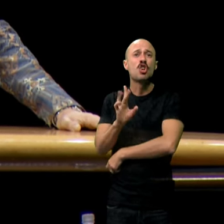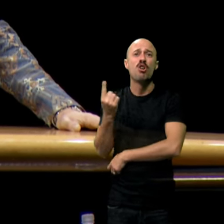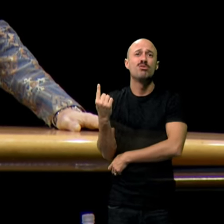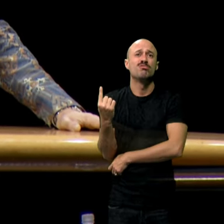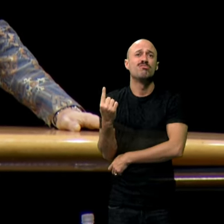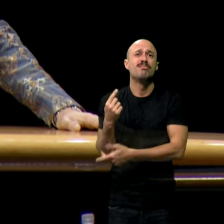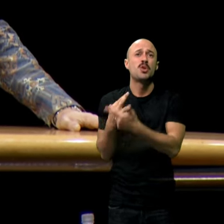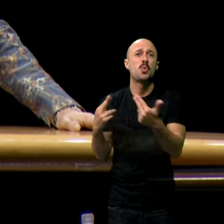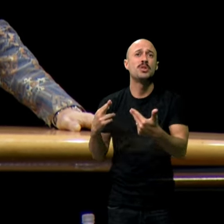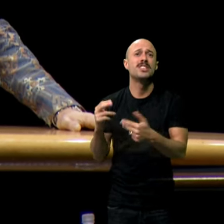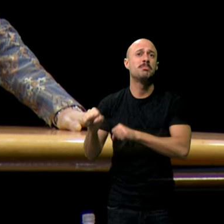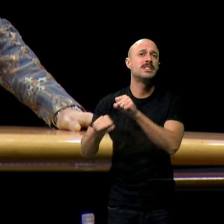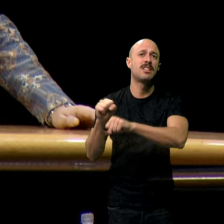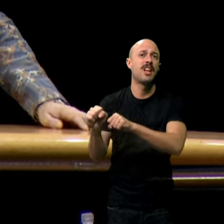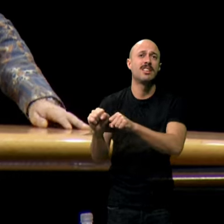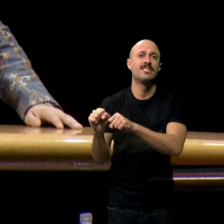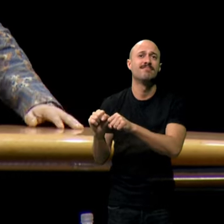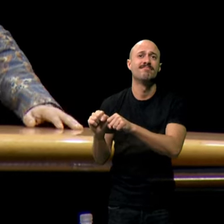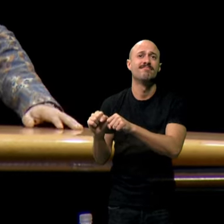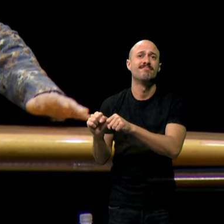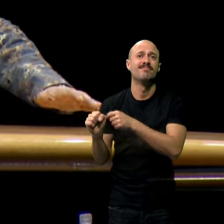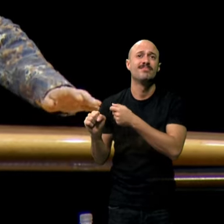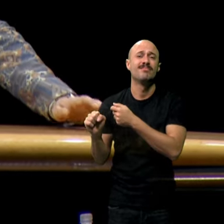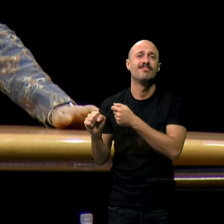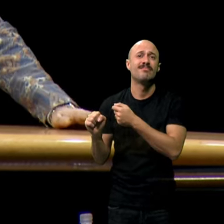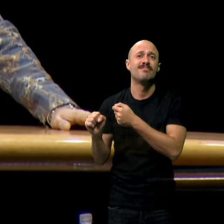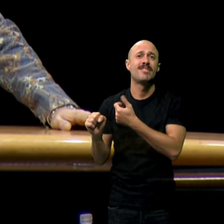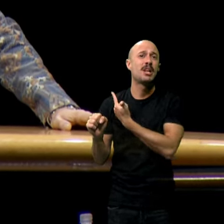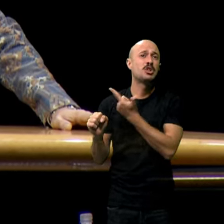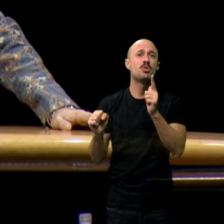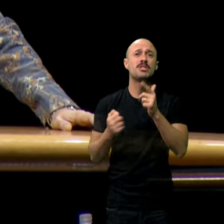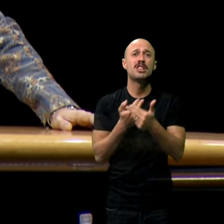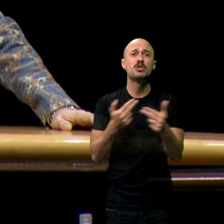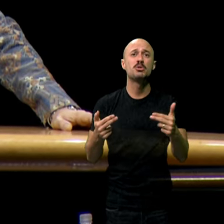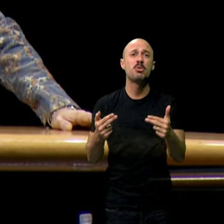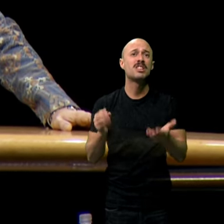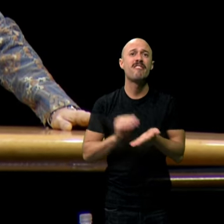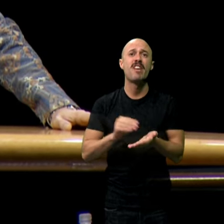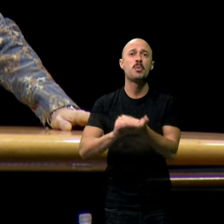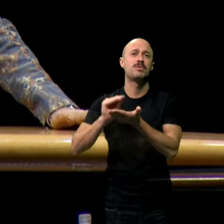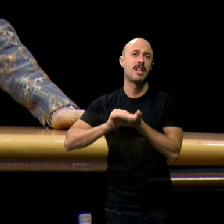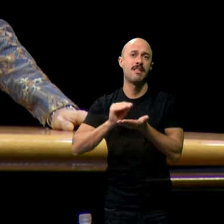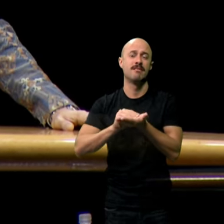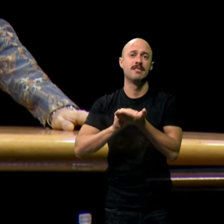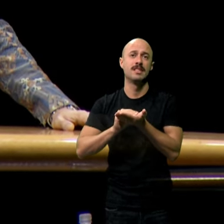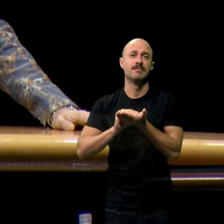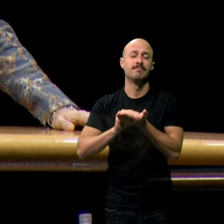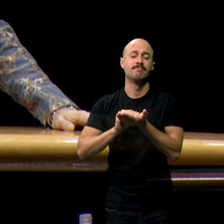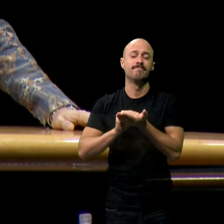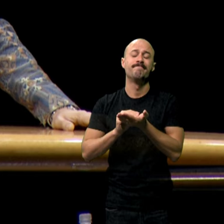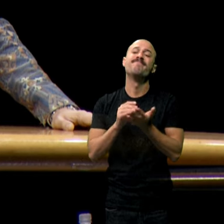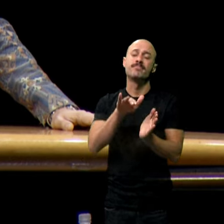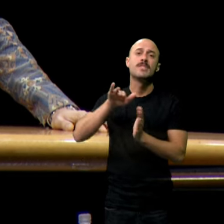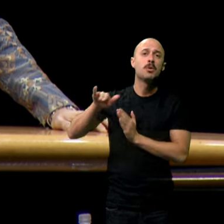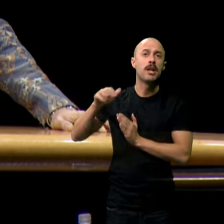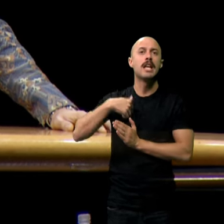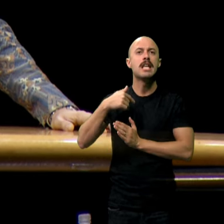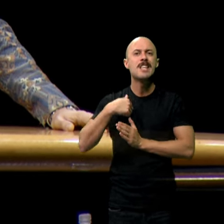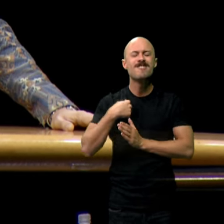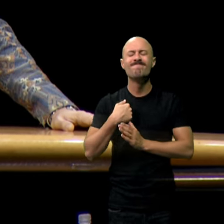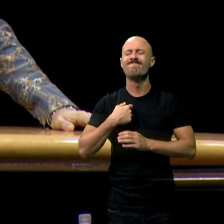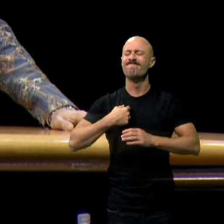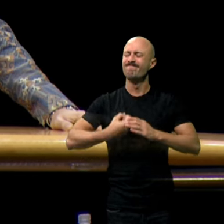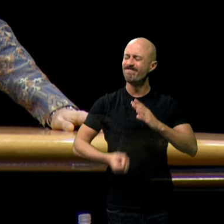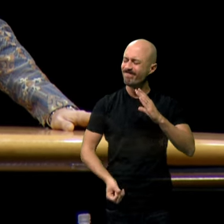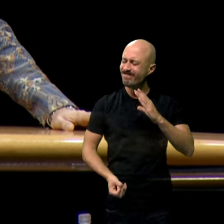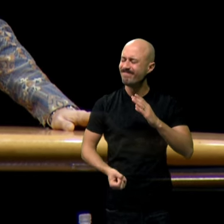Está aqui? A primeira loja que eu abri foi restrita. Foi difícil, mas